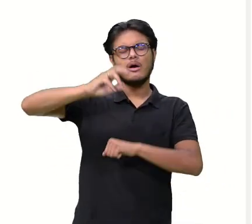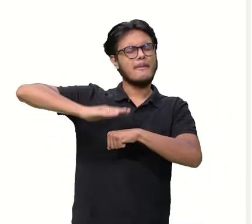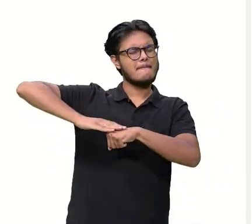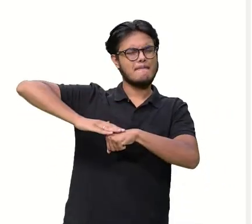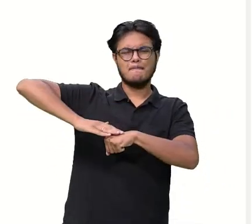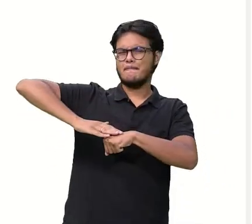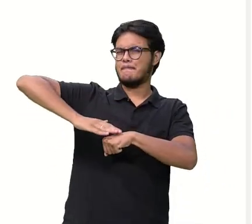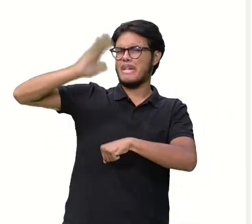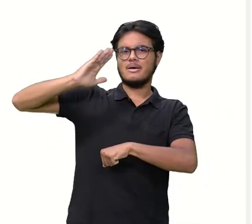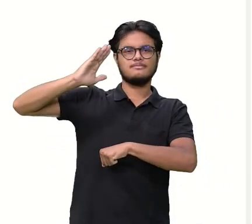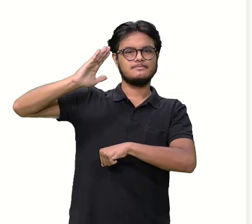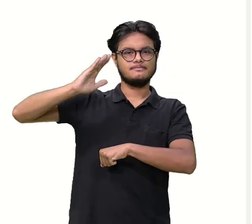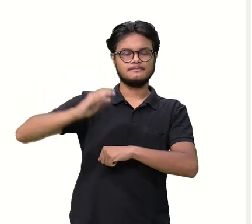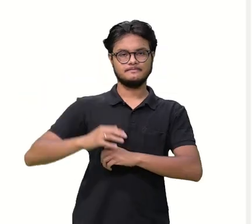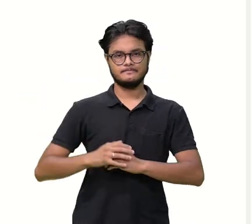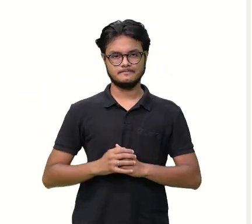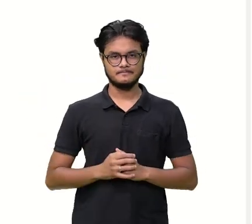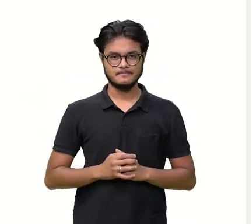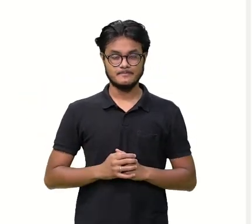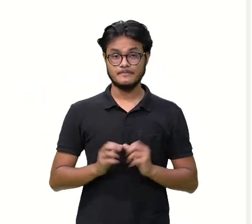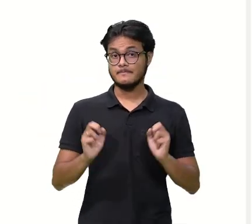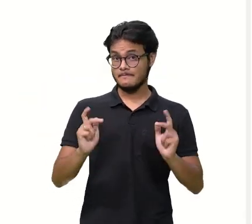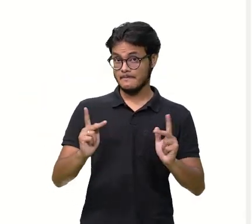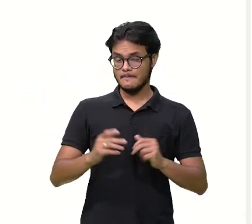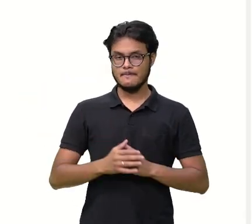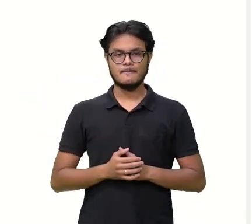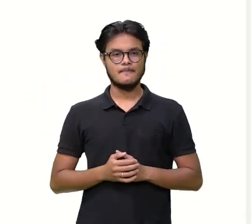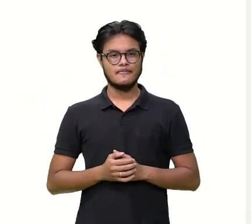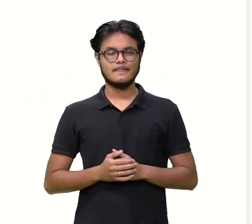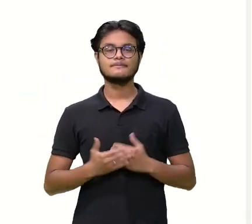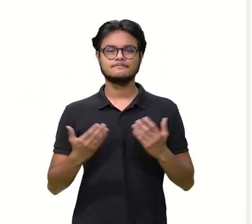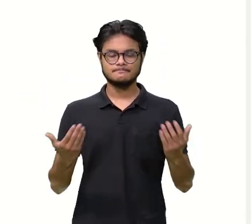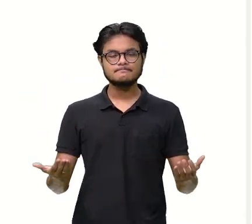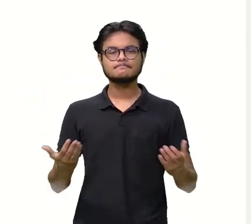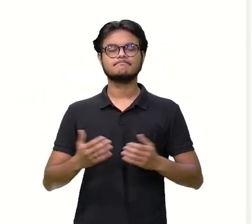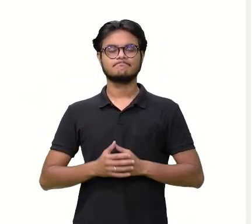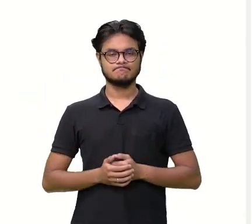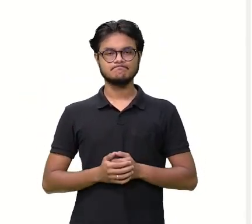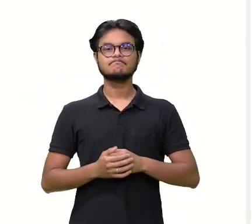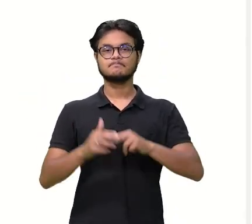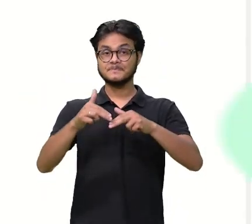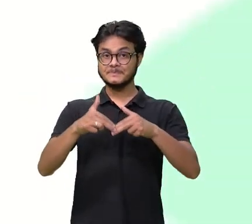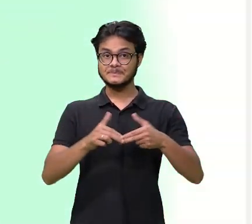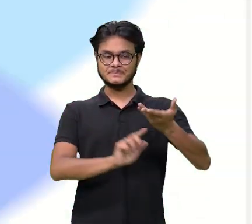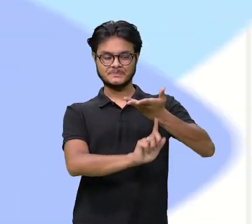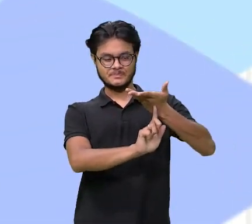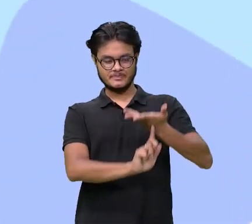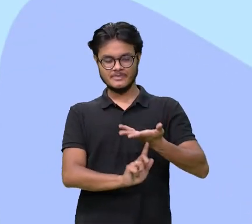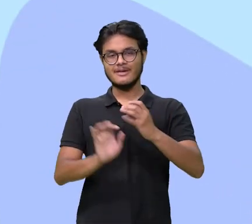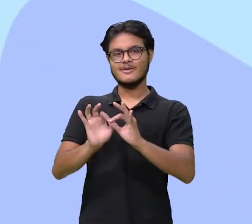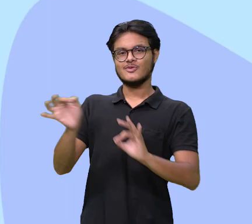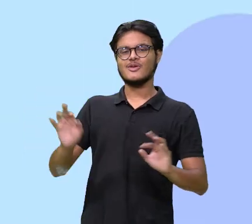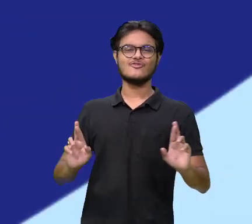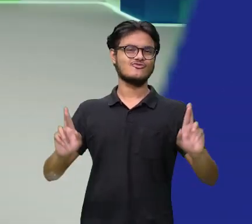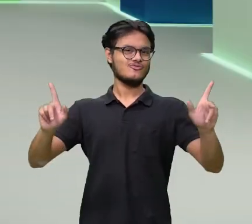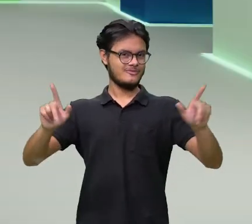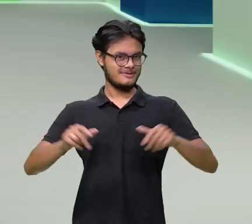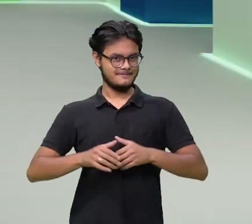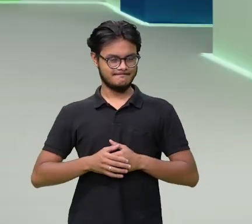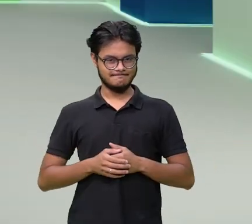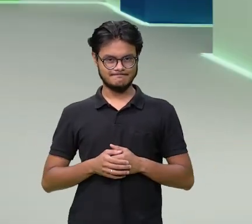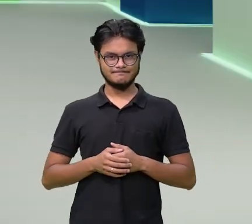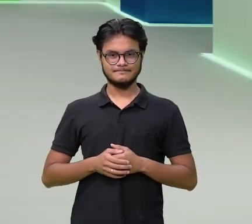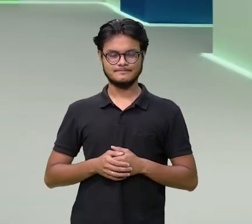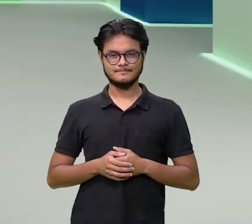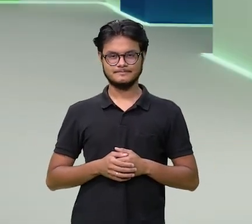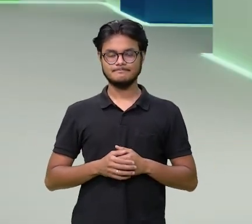ao quadrado. Beleza? Então, essa força gravitacional vai ser diretamente proporcional